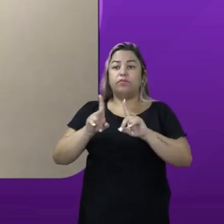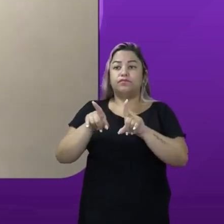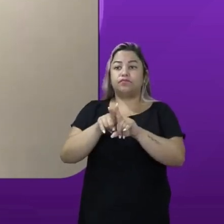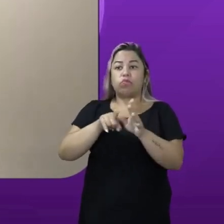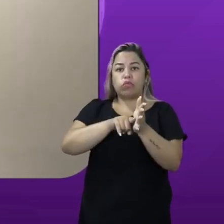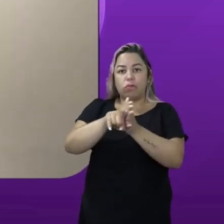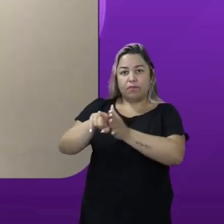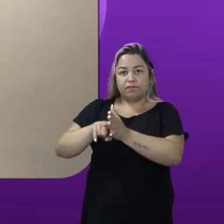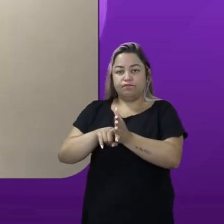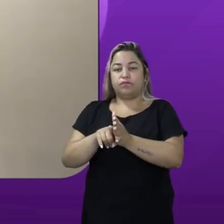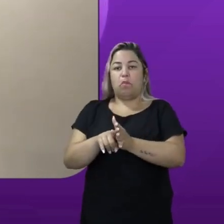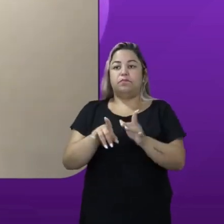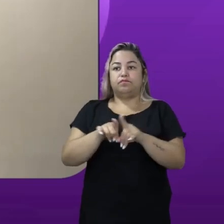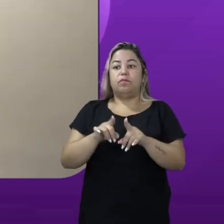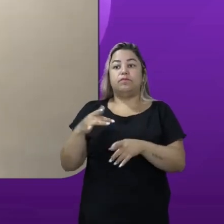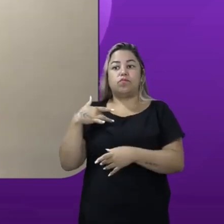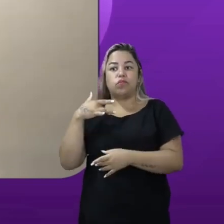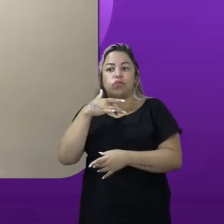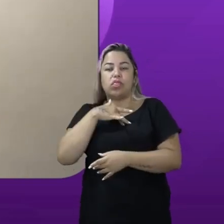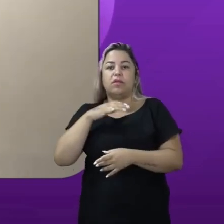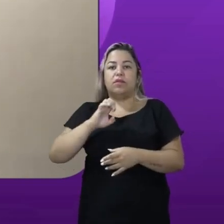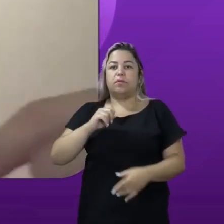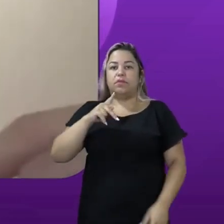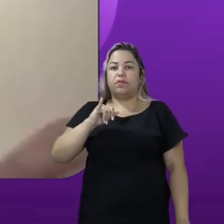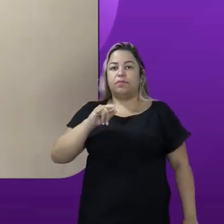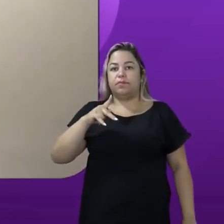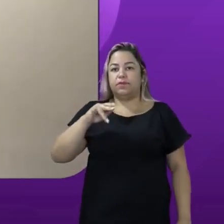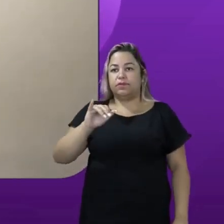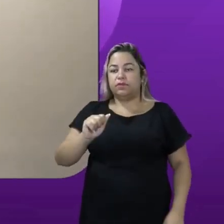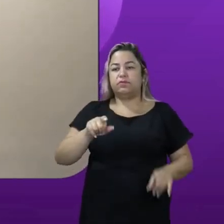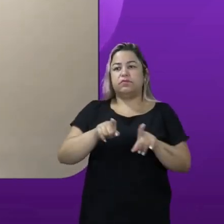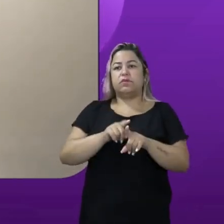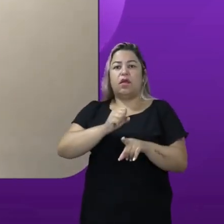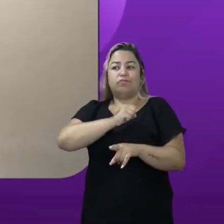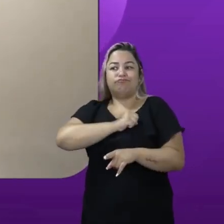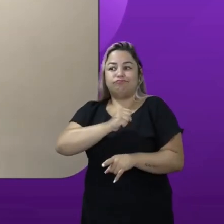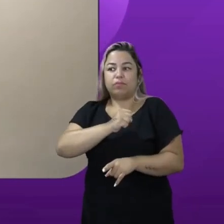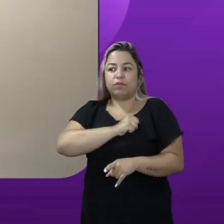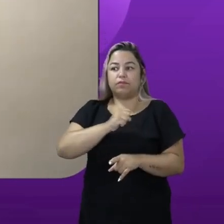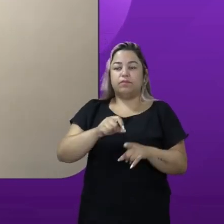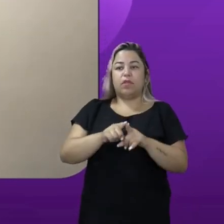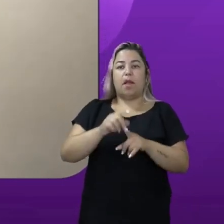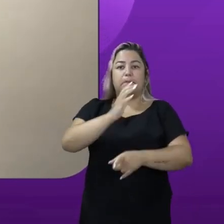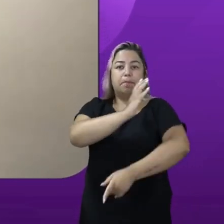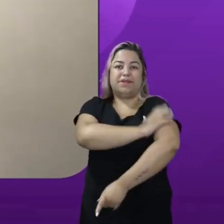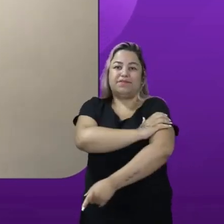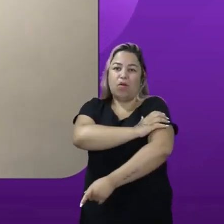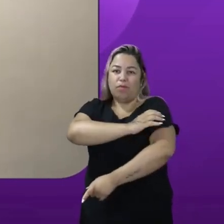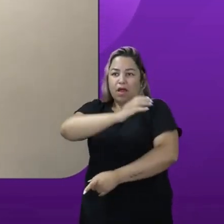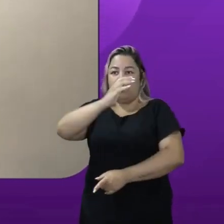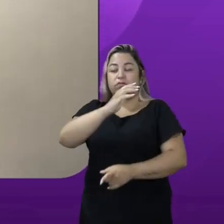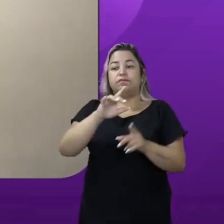saúde, ela tem, consequentemente, menos chance de epilepsia, de trombose, ataque cardiovascular, pressão alta, né?